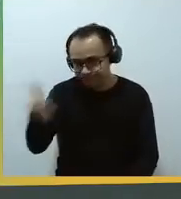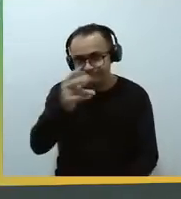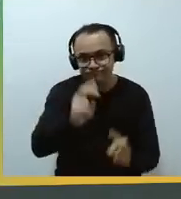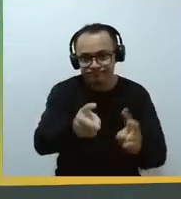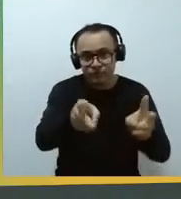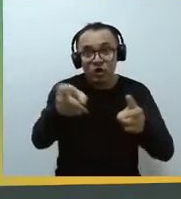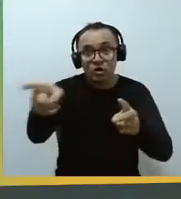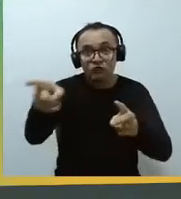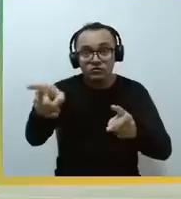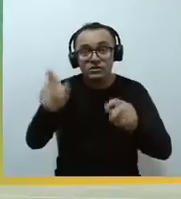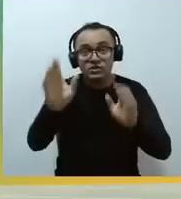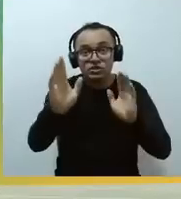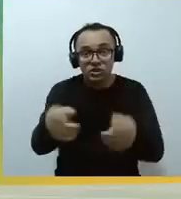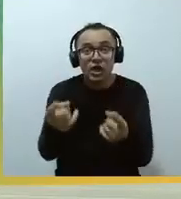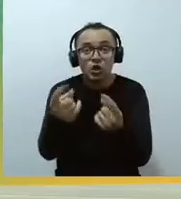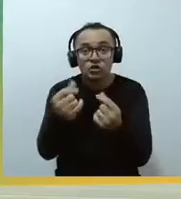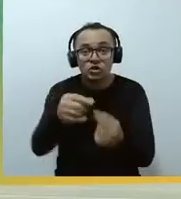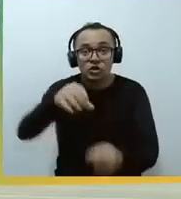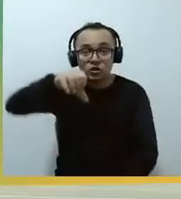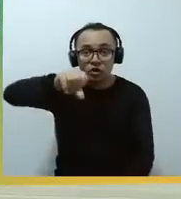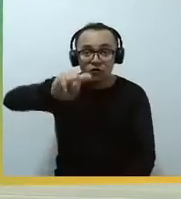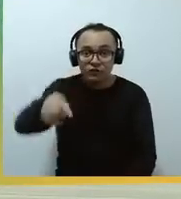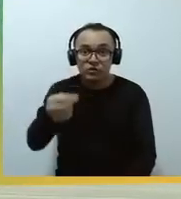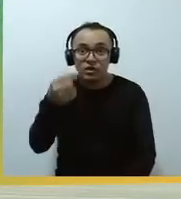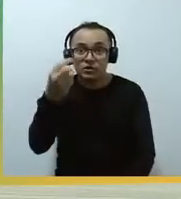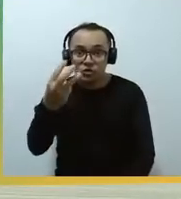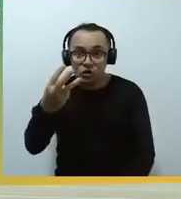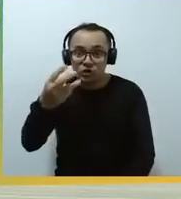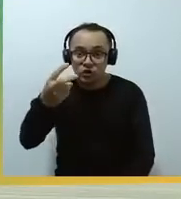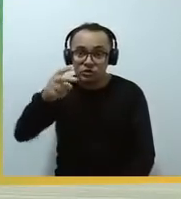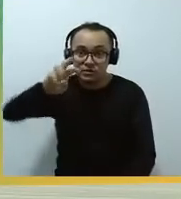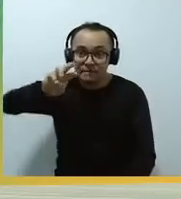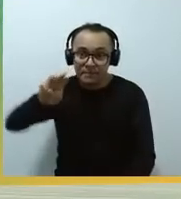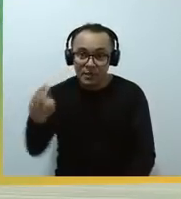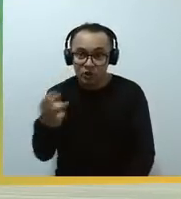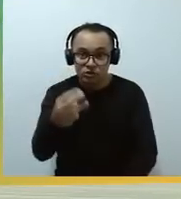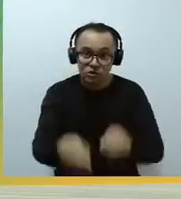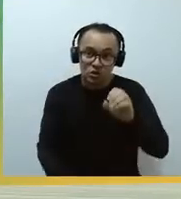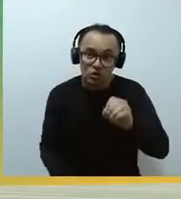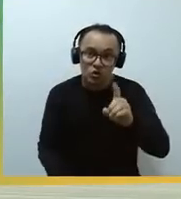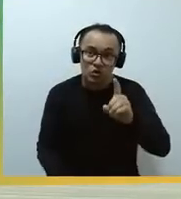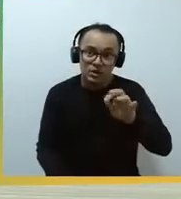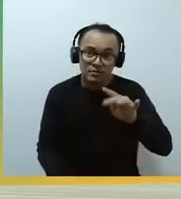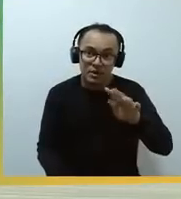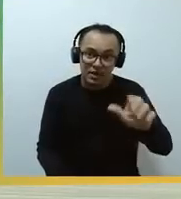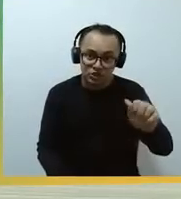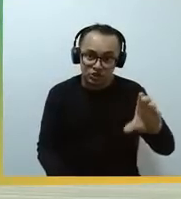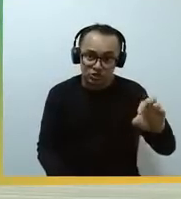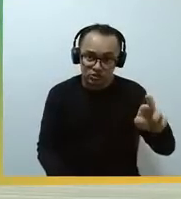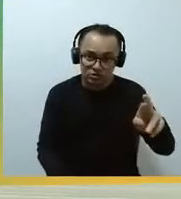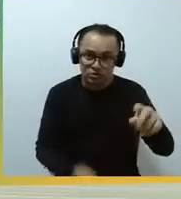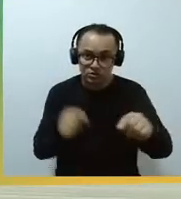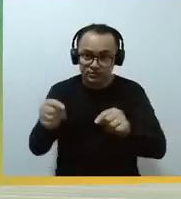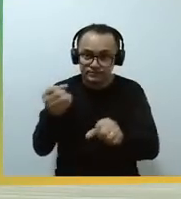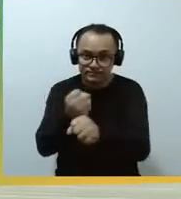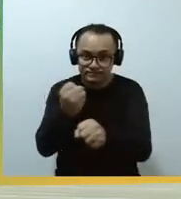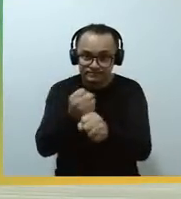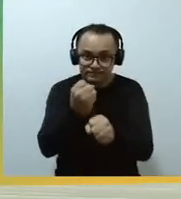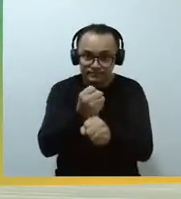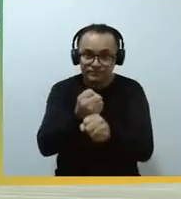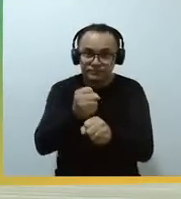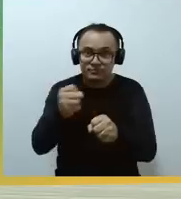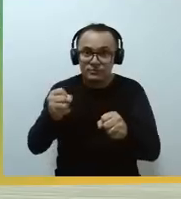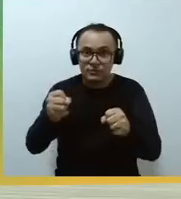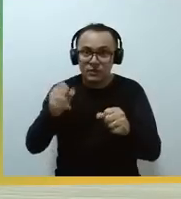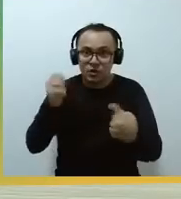ter recebido 9,2 milhões de reais de caixa 2 da empresa Odebrecht, a fim de favorecer a empresa na compras da Cazan. Você acabou